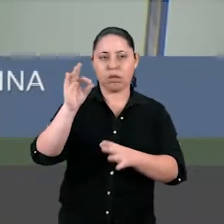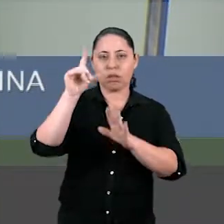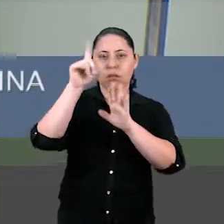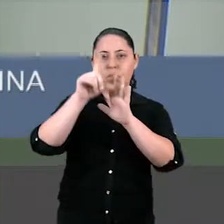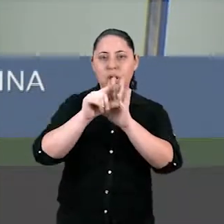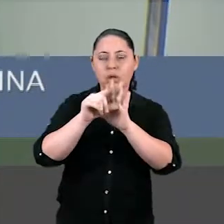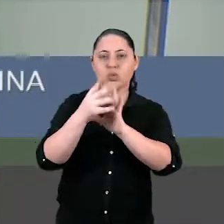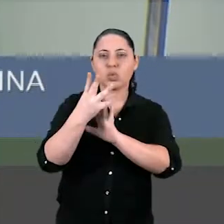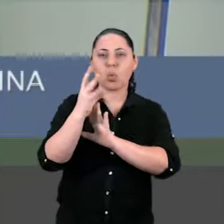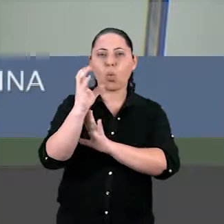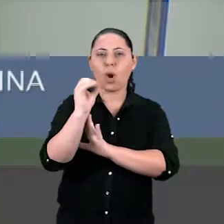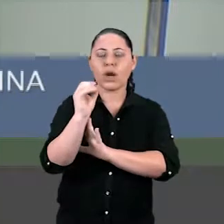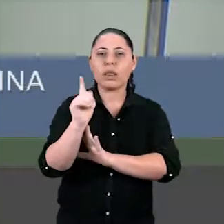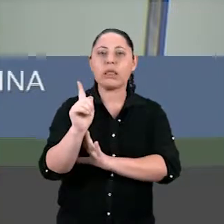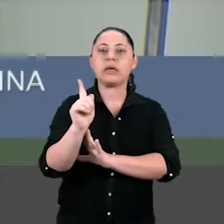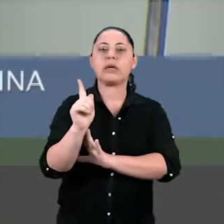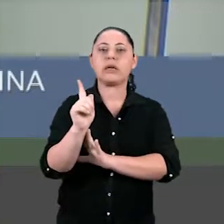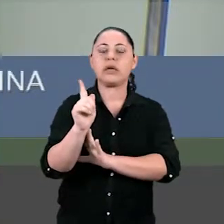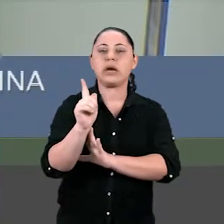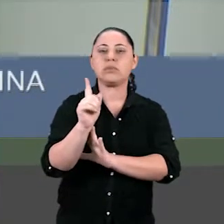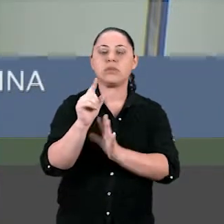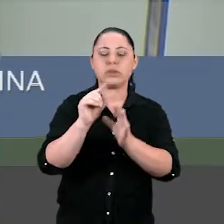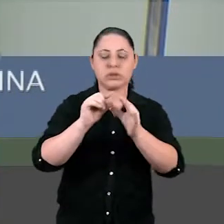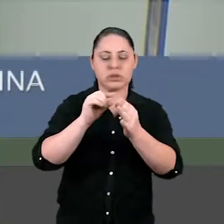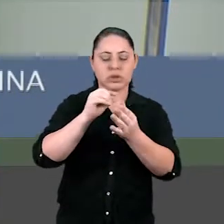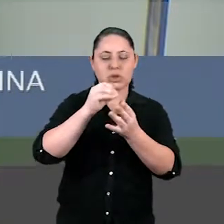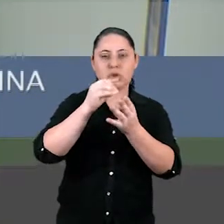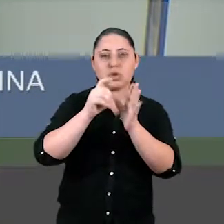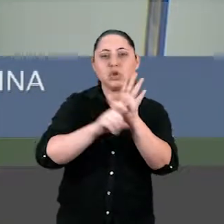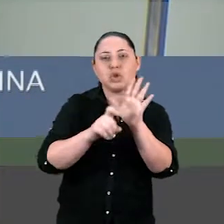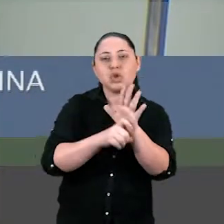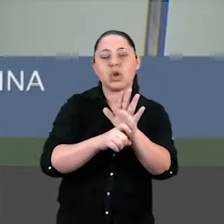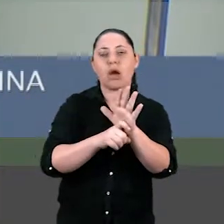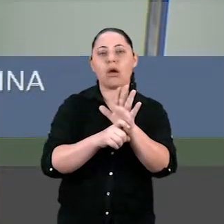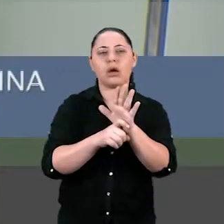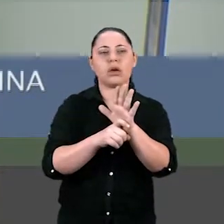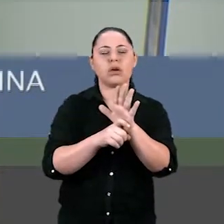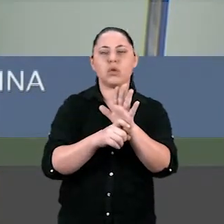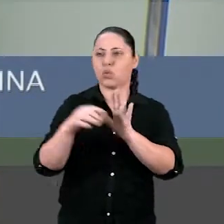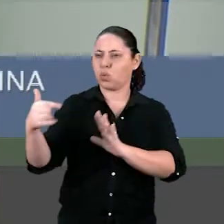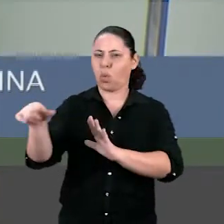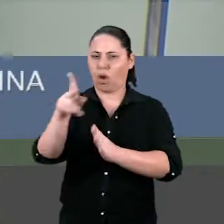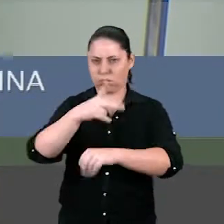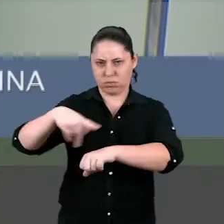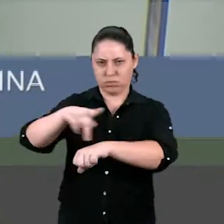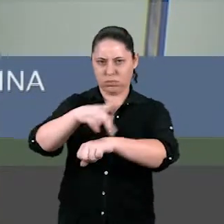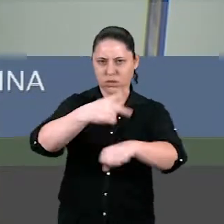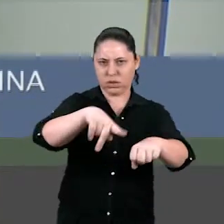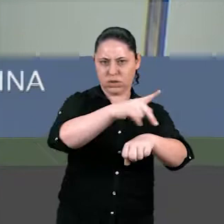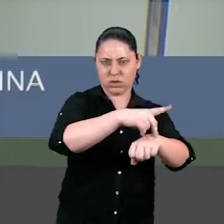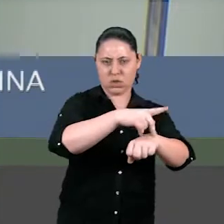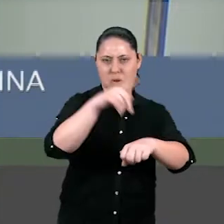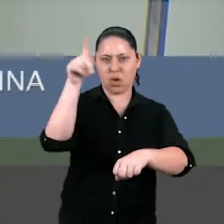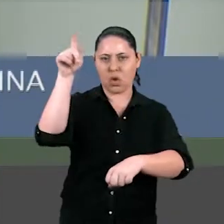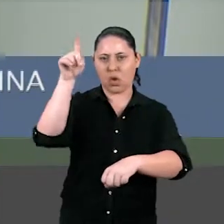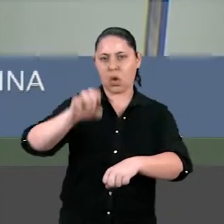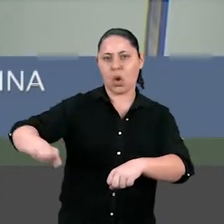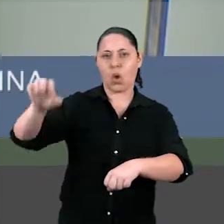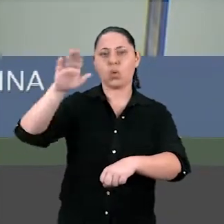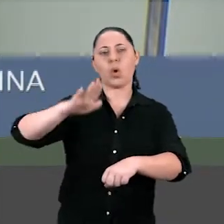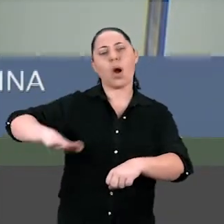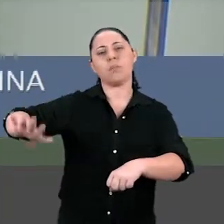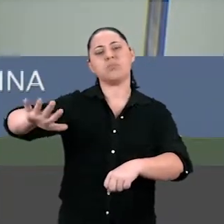40 gramas de maconha apreendida em qualquer país europeu. Isso traria uma sanção administrativa, isso traria um outro